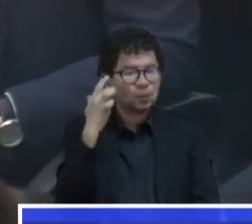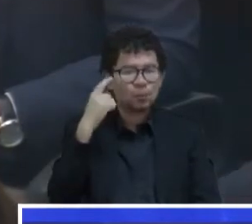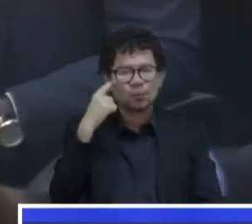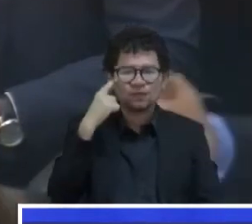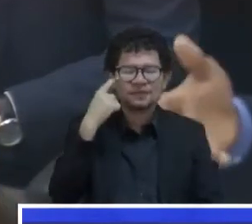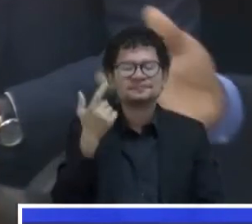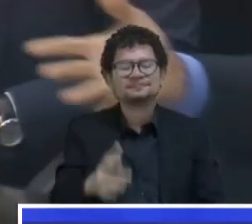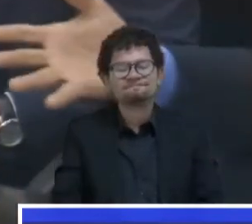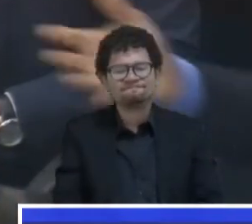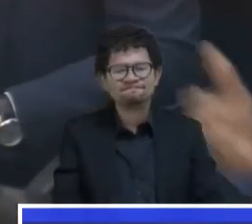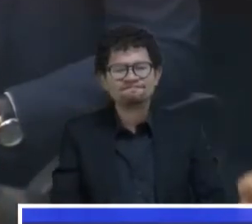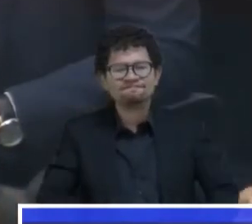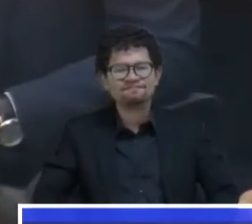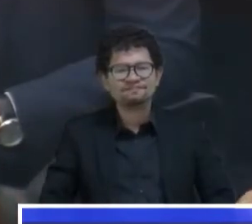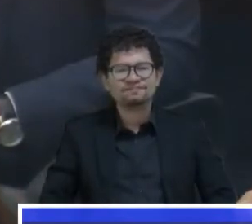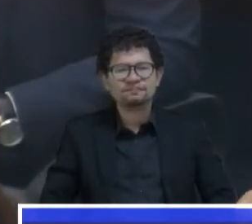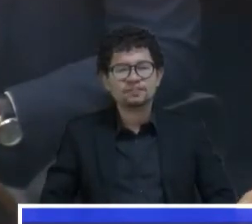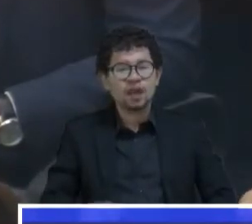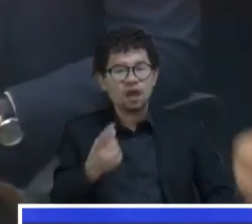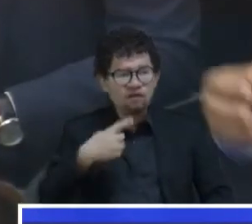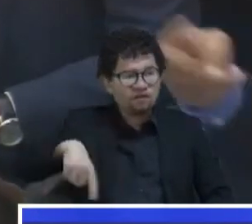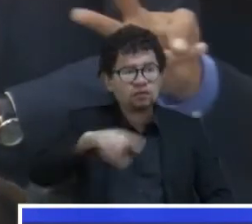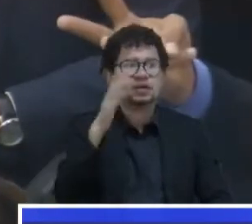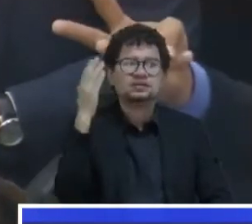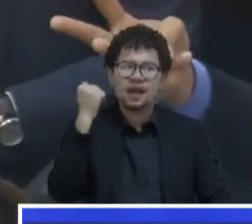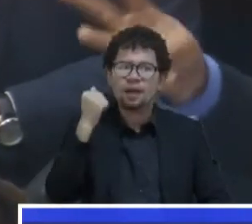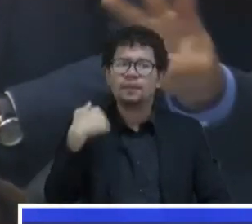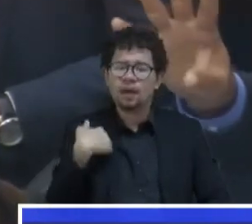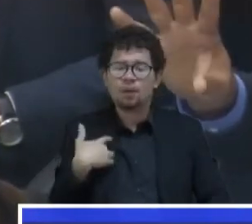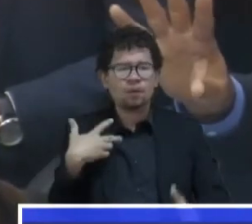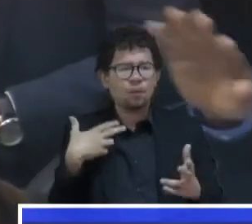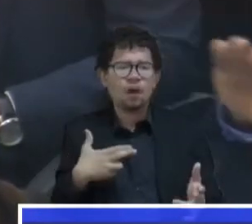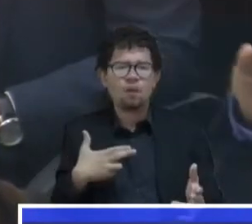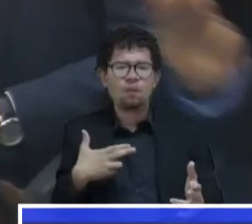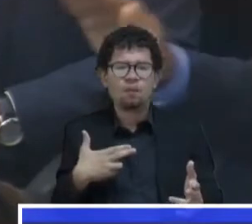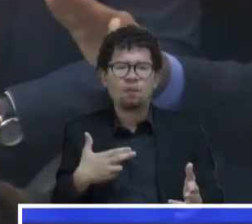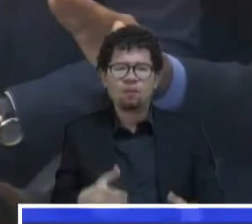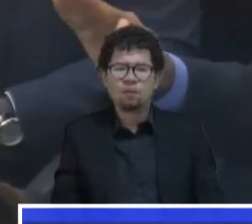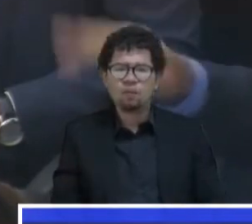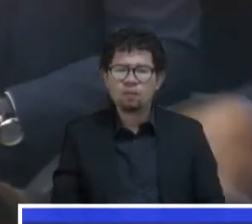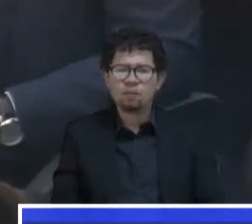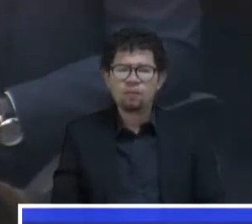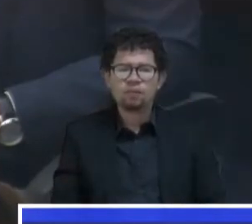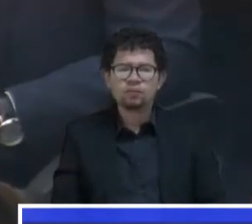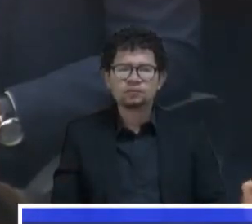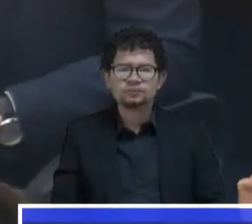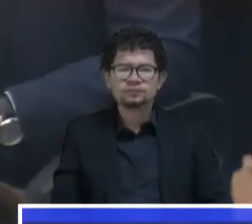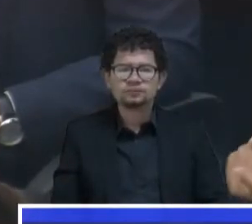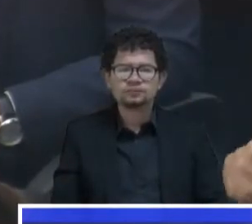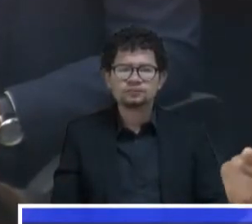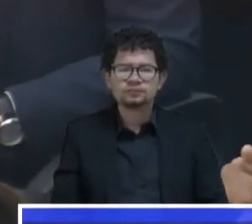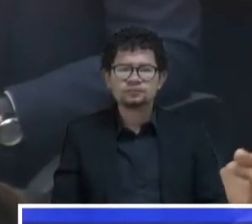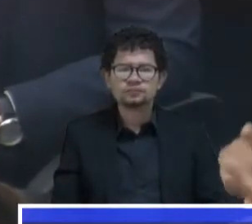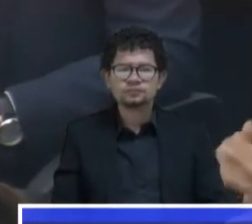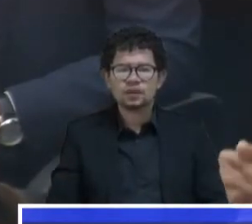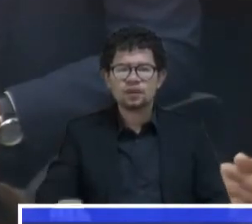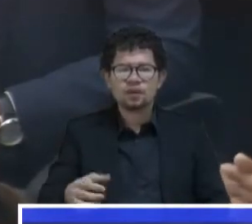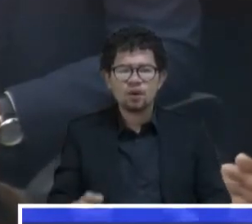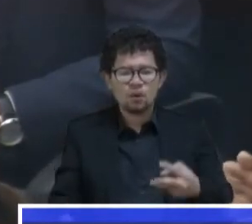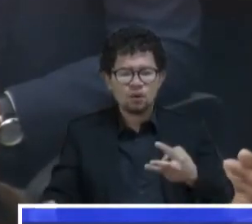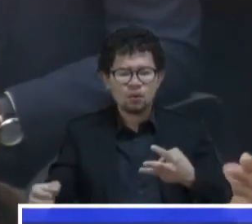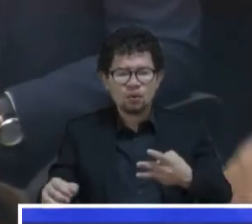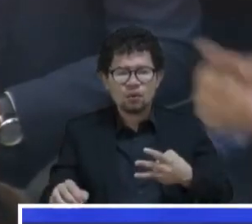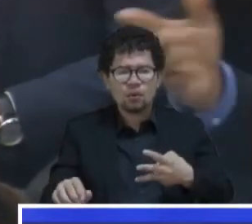Gente, vocês sabem o quanto eu sei. Três poderes intérpretes, porém é único: legislativo, executivo e